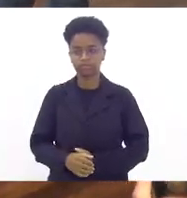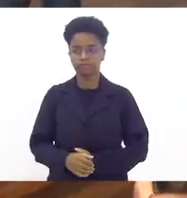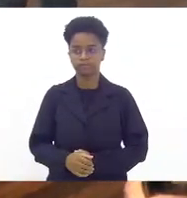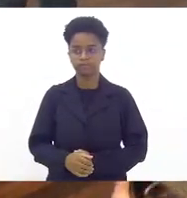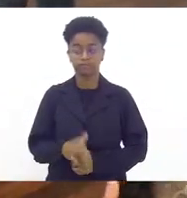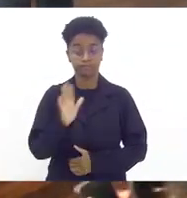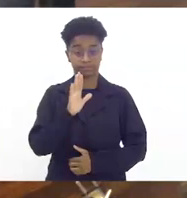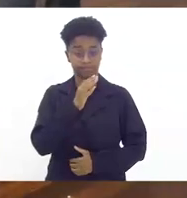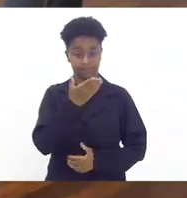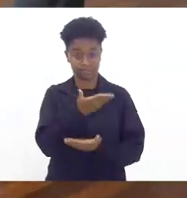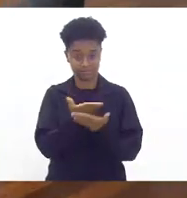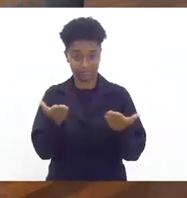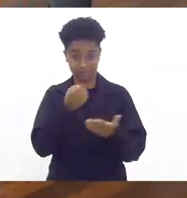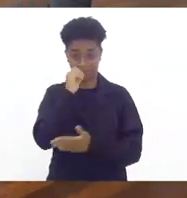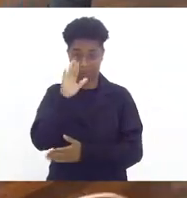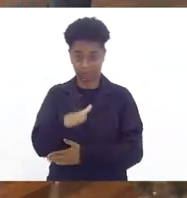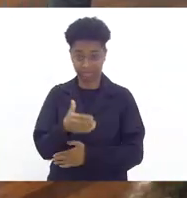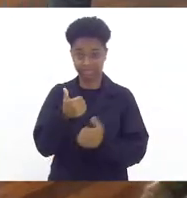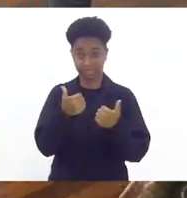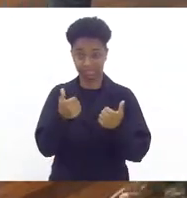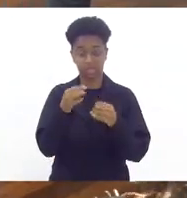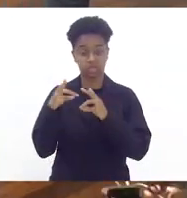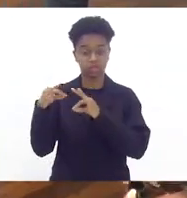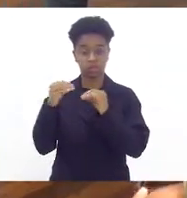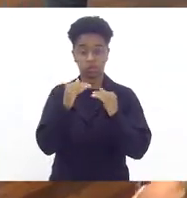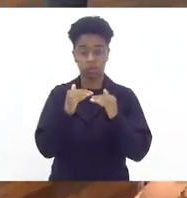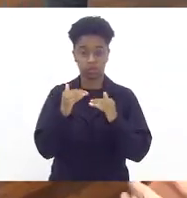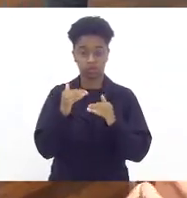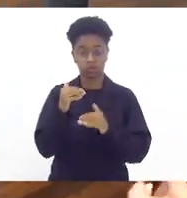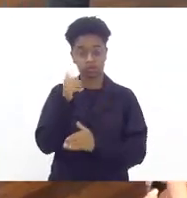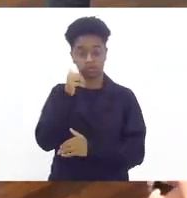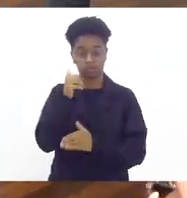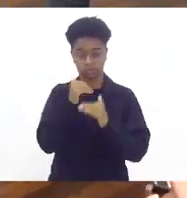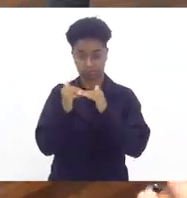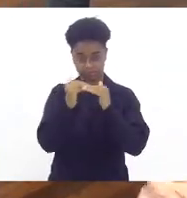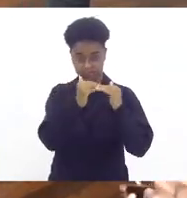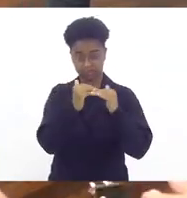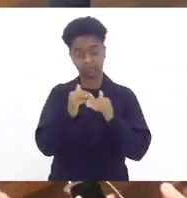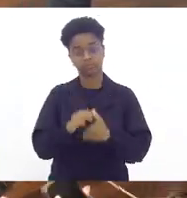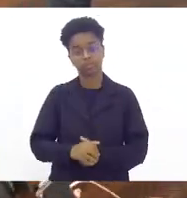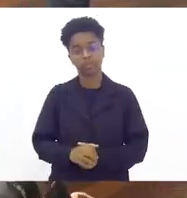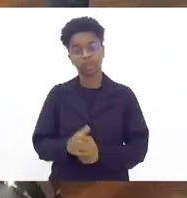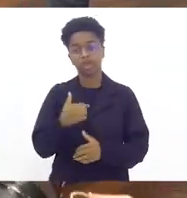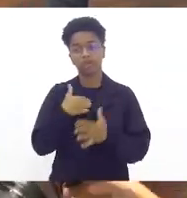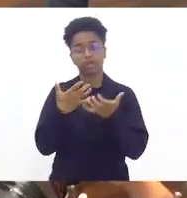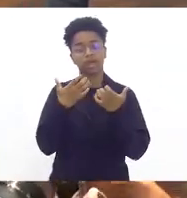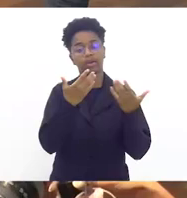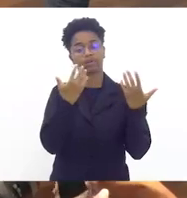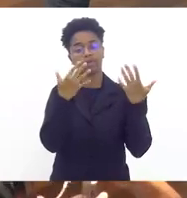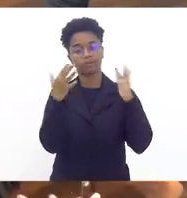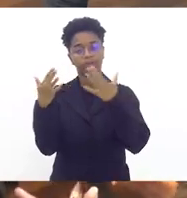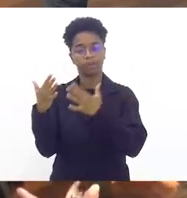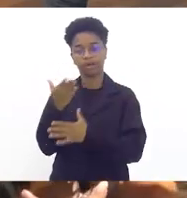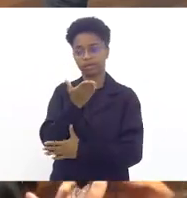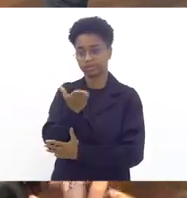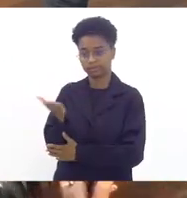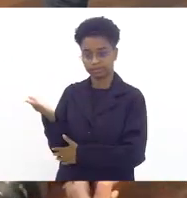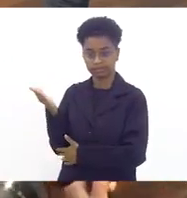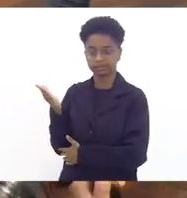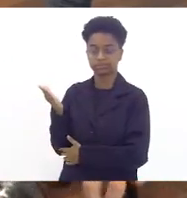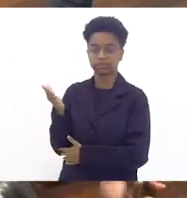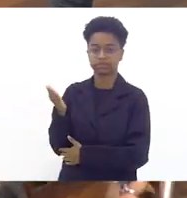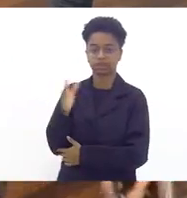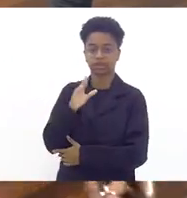Oi, pessoal. Boa tarde a todas, todos. Todos. Gostaria de parabenizar os excelentíssimos